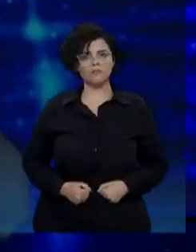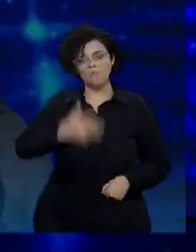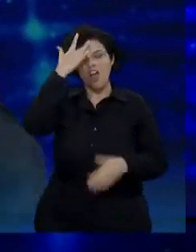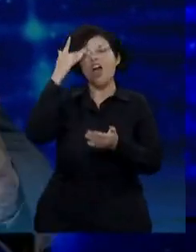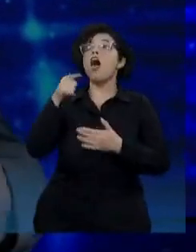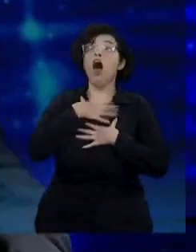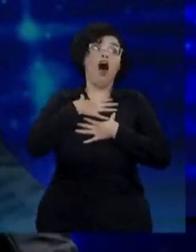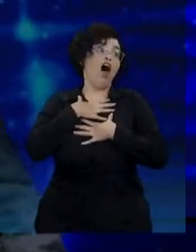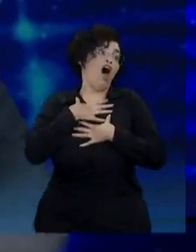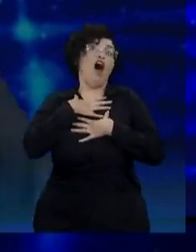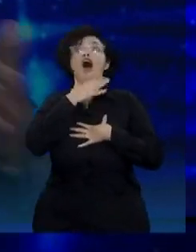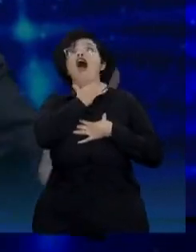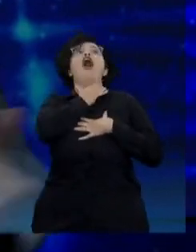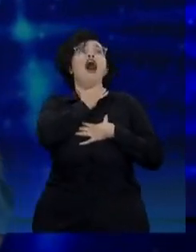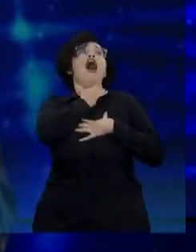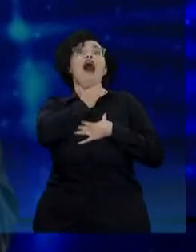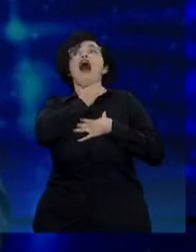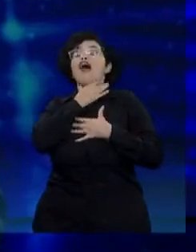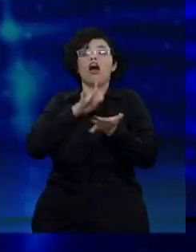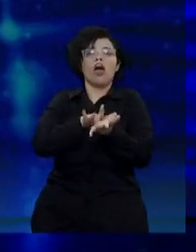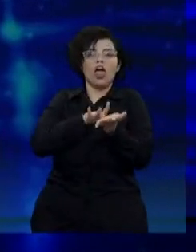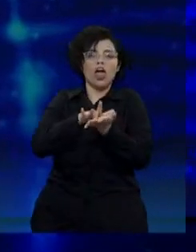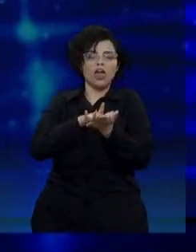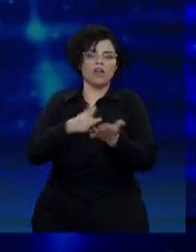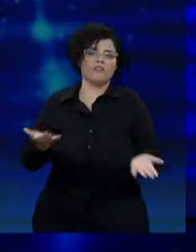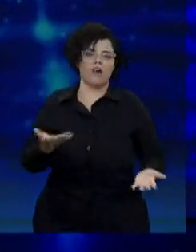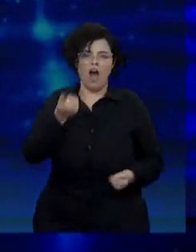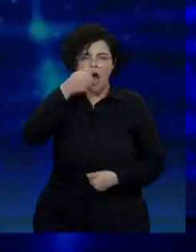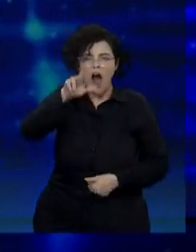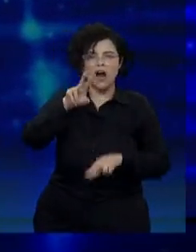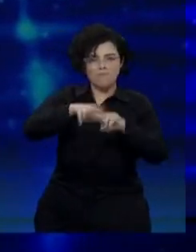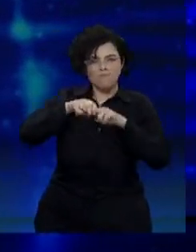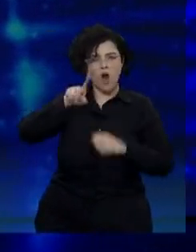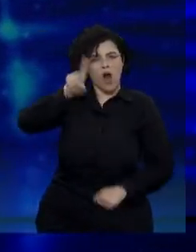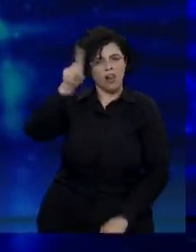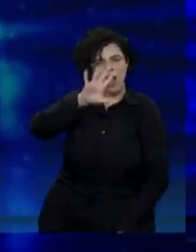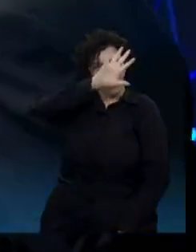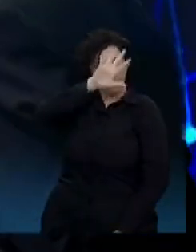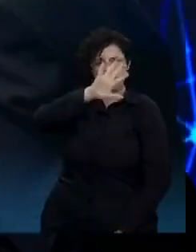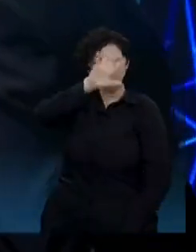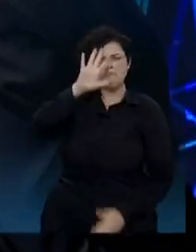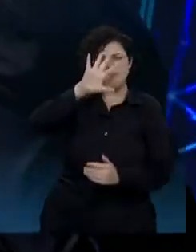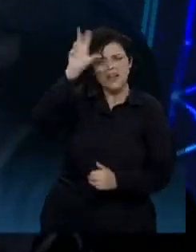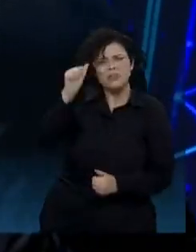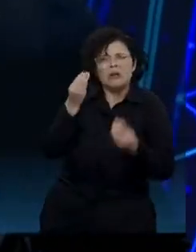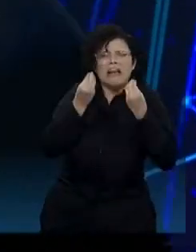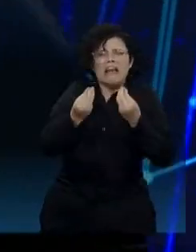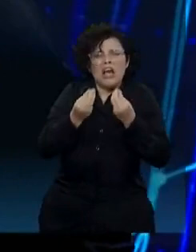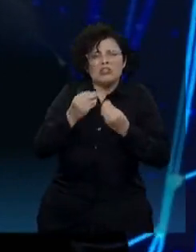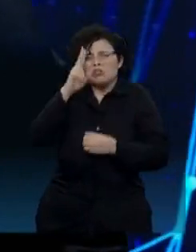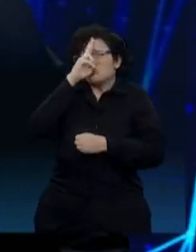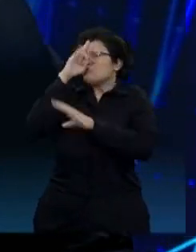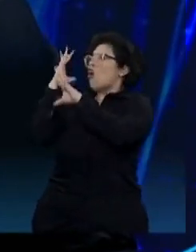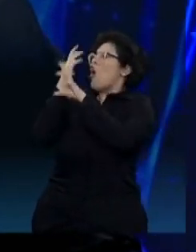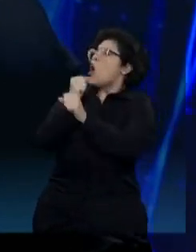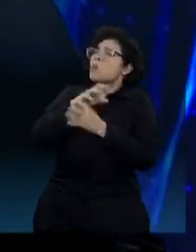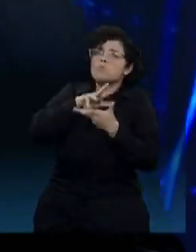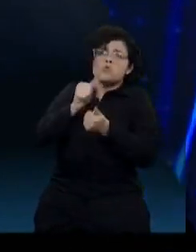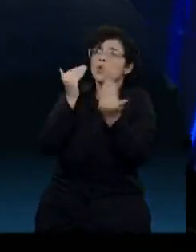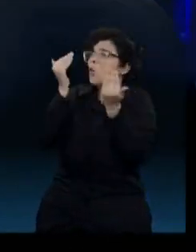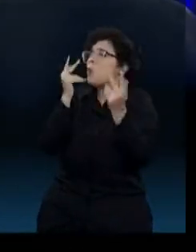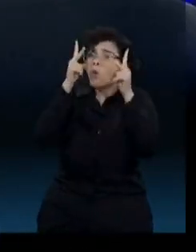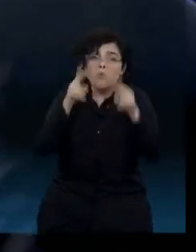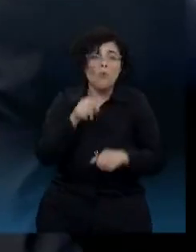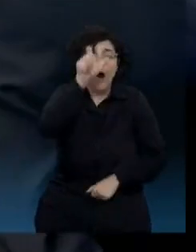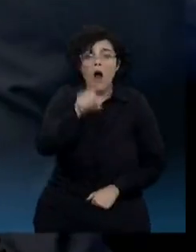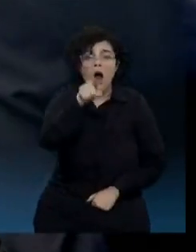imitou as pessoas morrendo afogadas por falta de oxigênio em Manaus. Ou seja, não tem na história de nenhum governo do mundo alguém